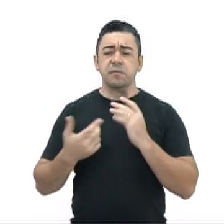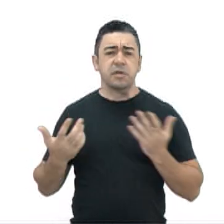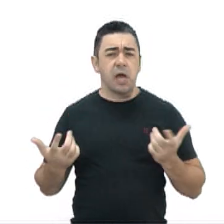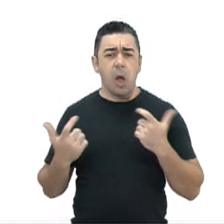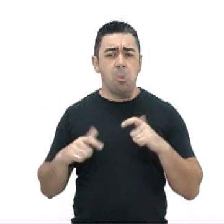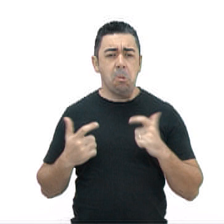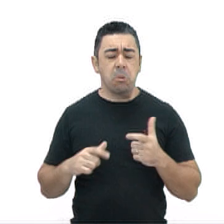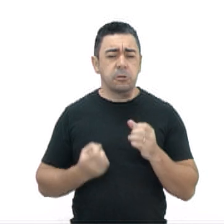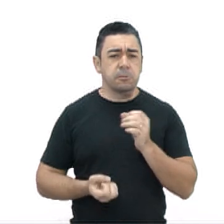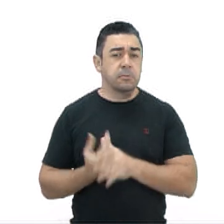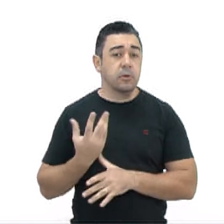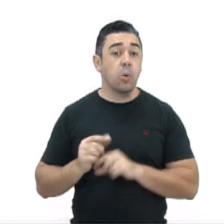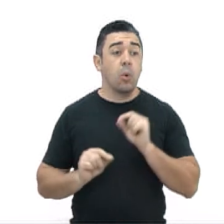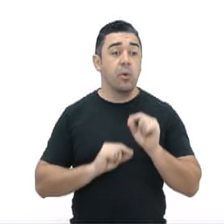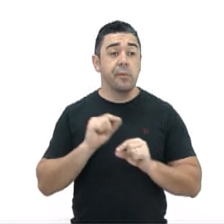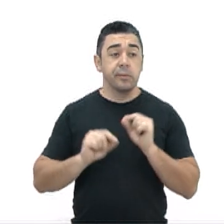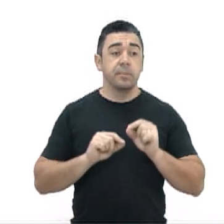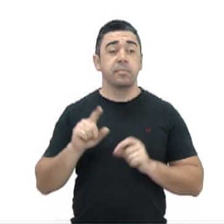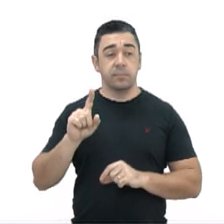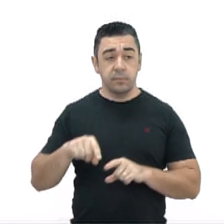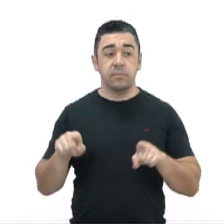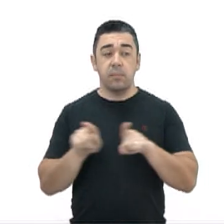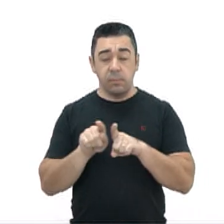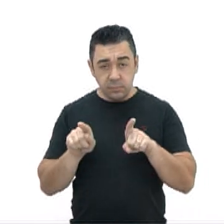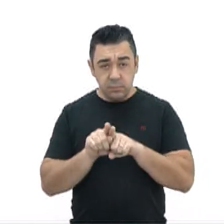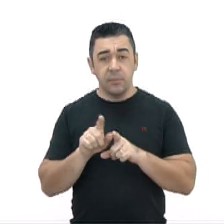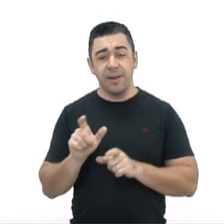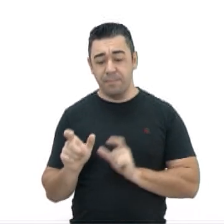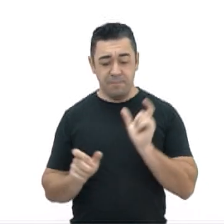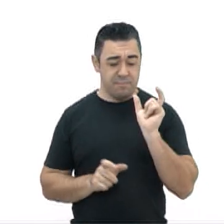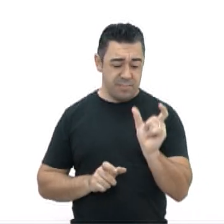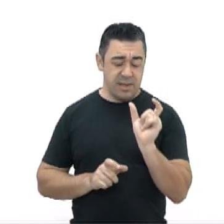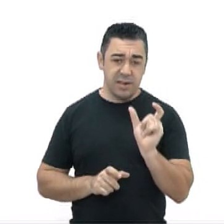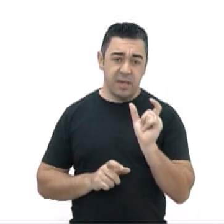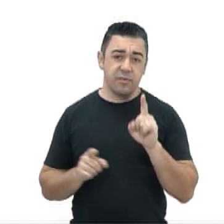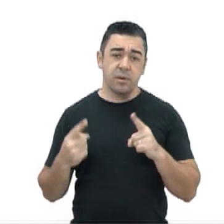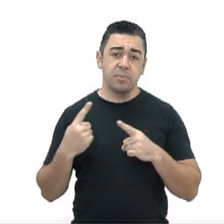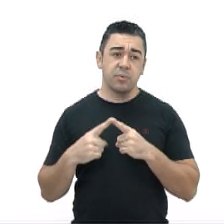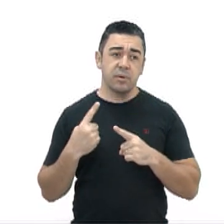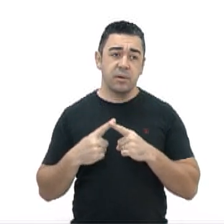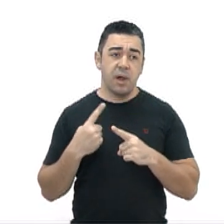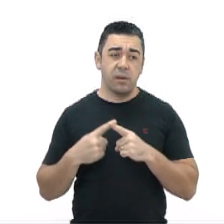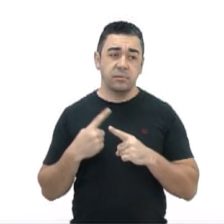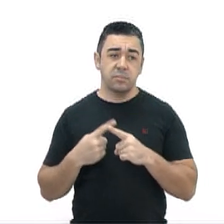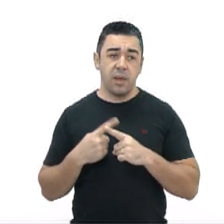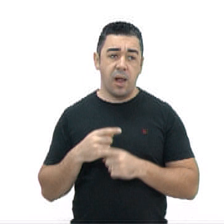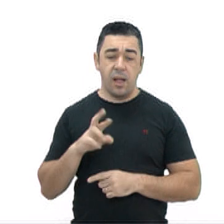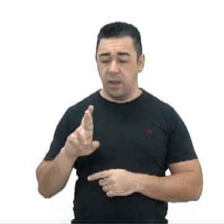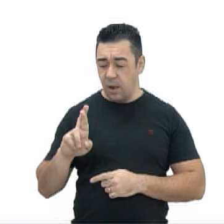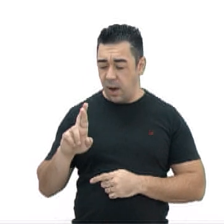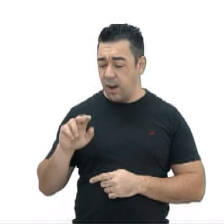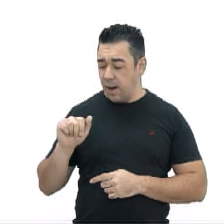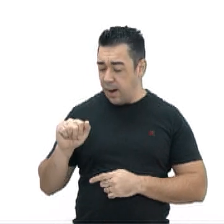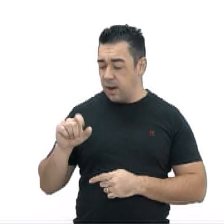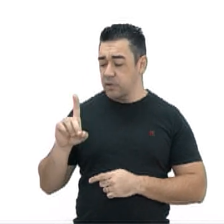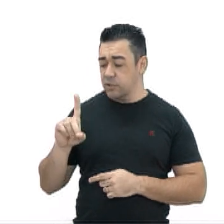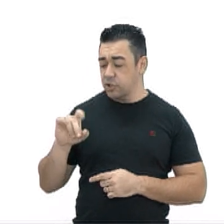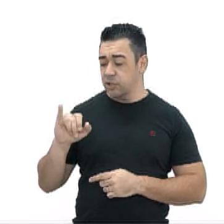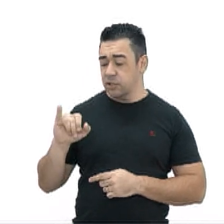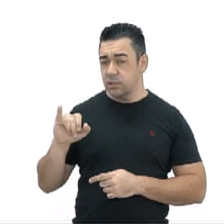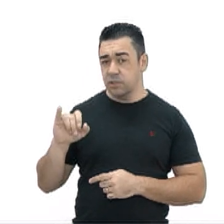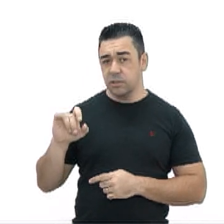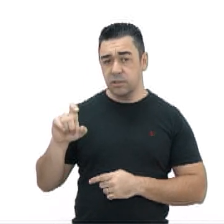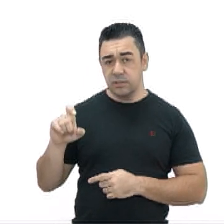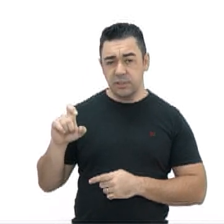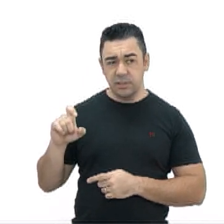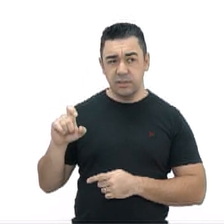raiz. Acredita-se que o símbolo também veio da própria palavra, certo? A palavra em latim radix, veja, acompanha